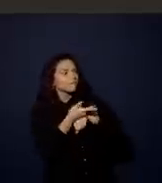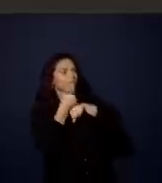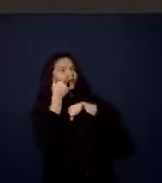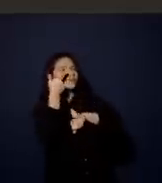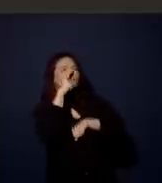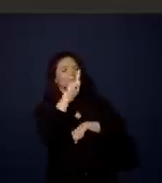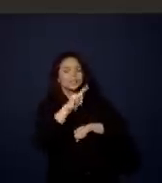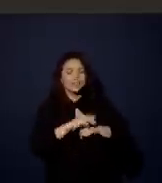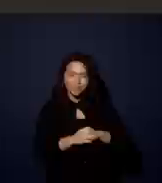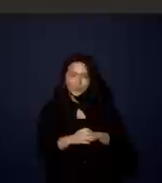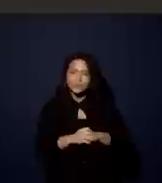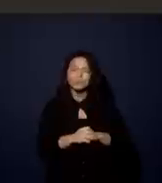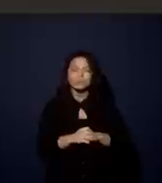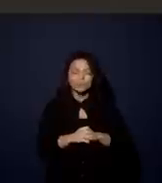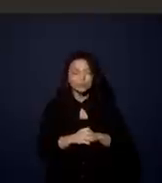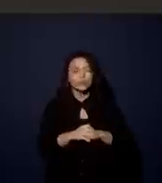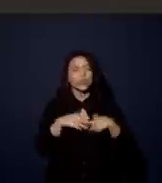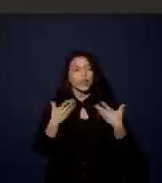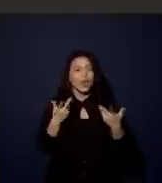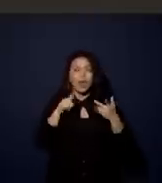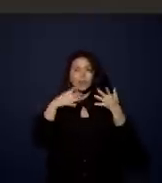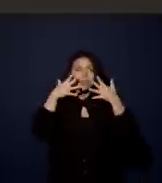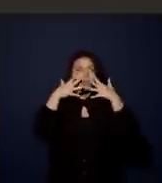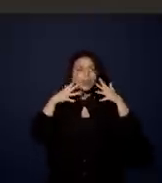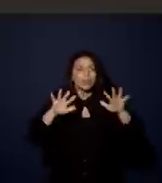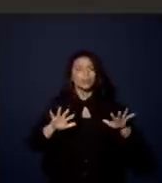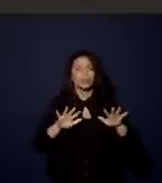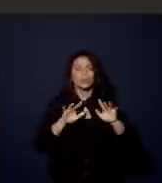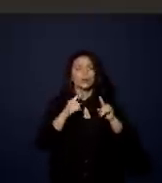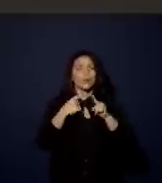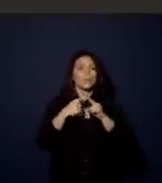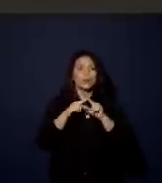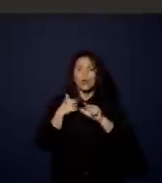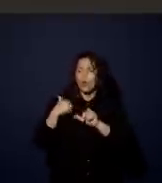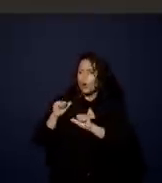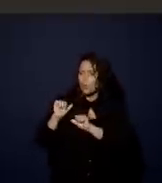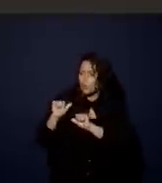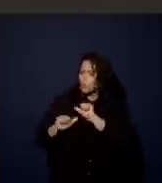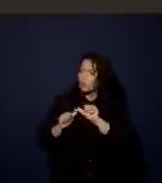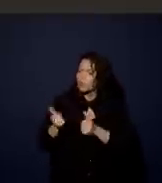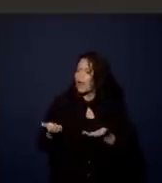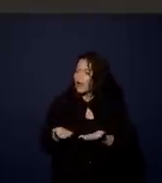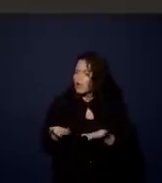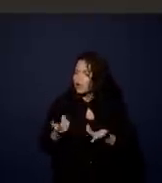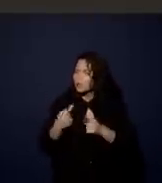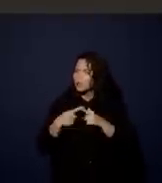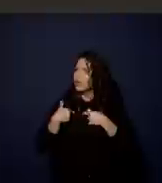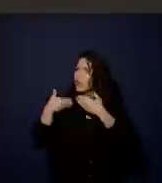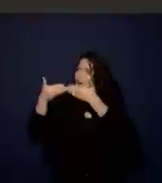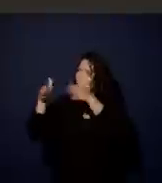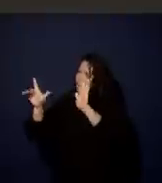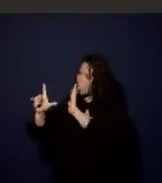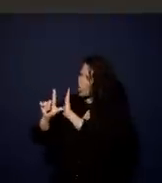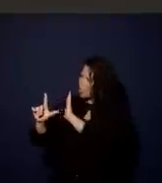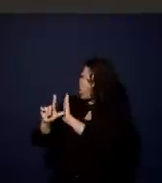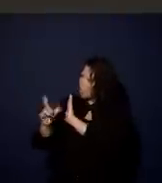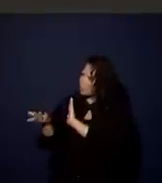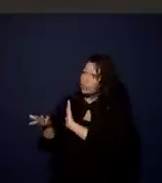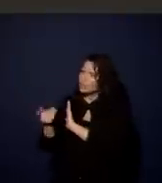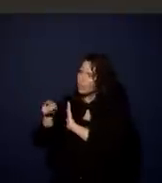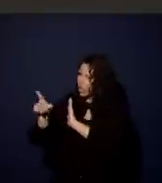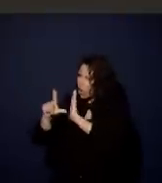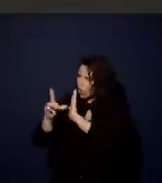leva naturalmente a porque mudar a não ser que eu tenho uma experiência superior